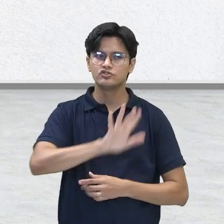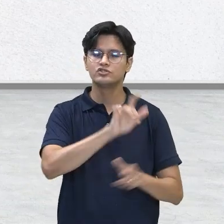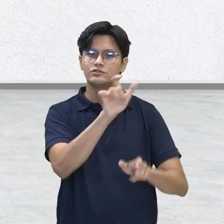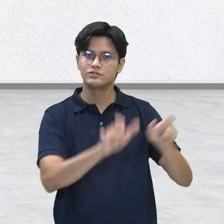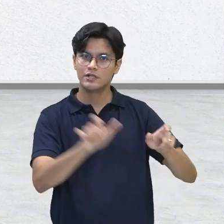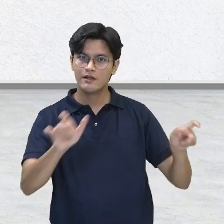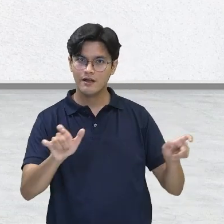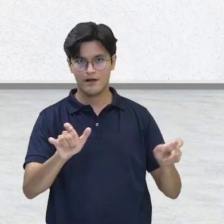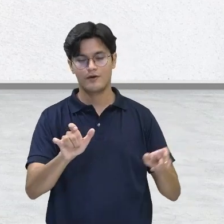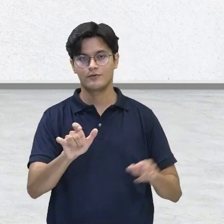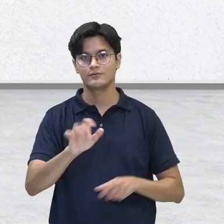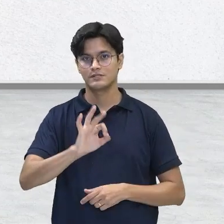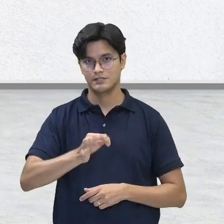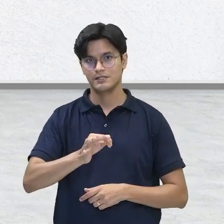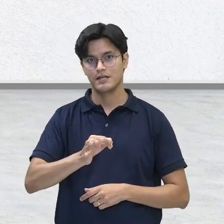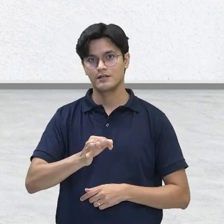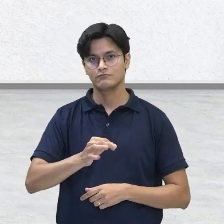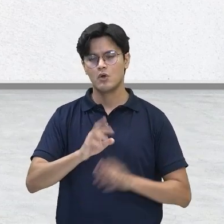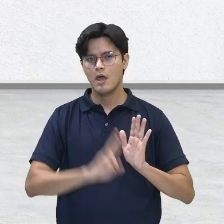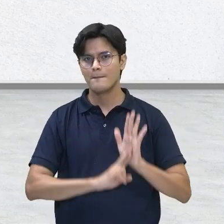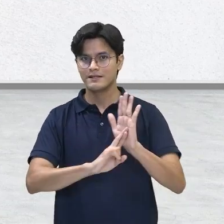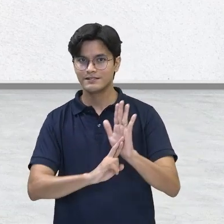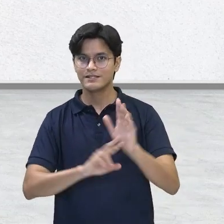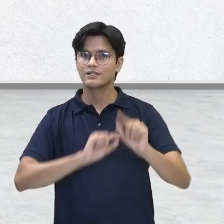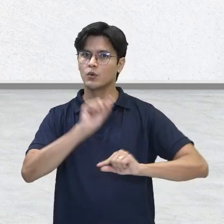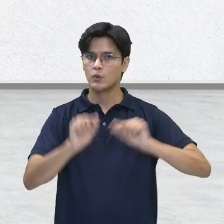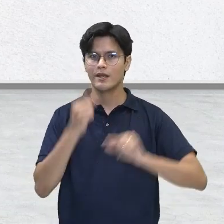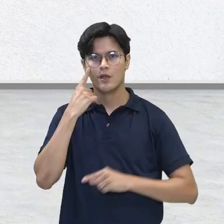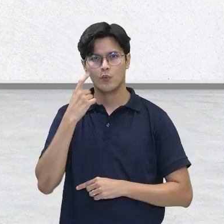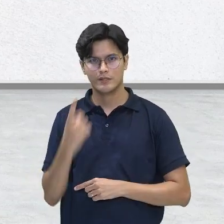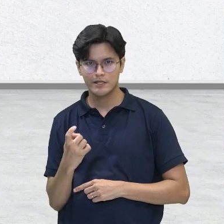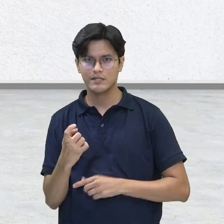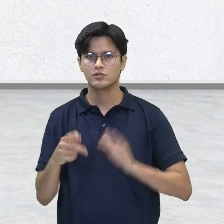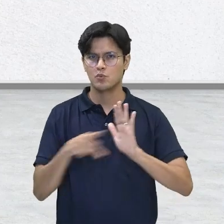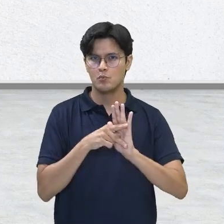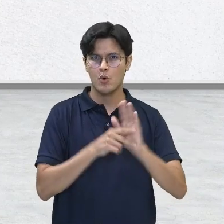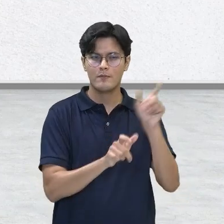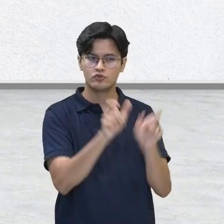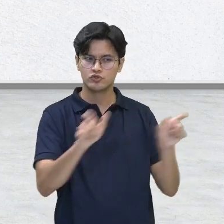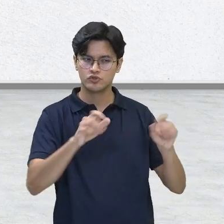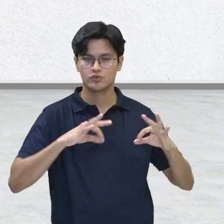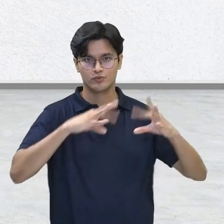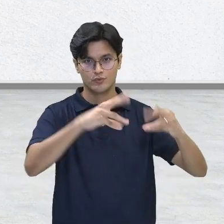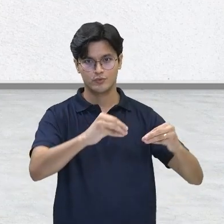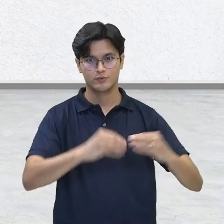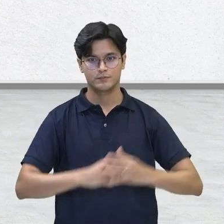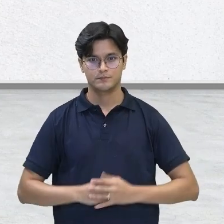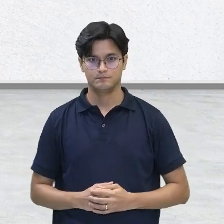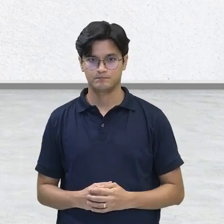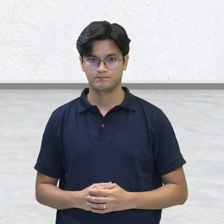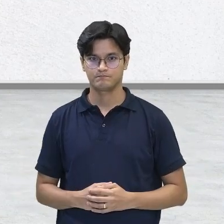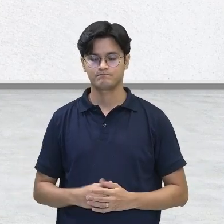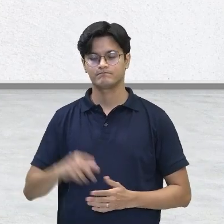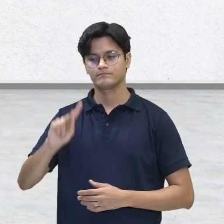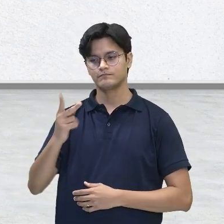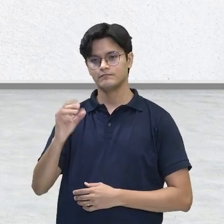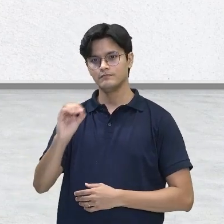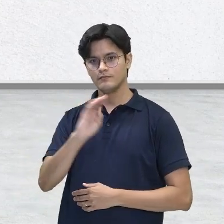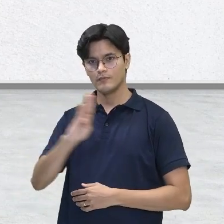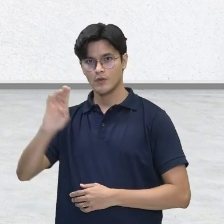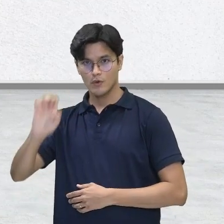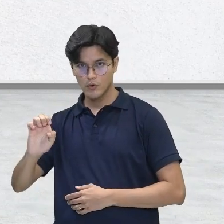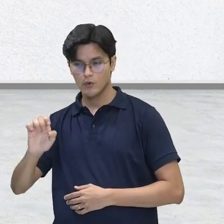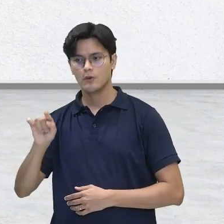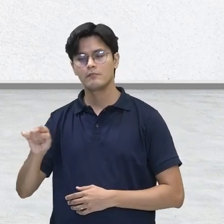E agora vamos ver mais uma característica, que é a legitimidade do Estado. Segundo Hobbes, a legitimidade